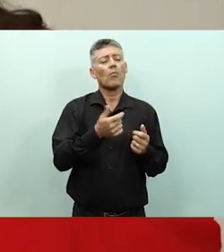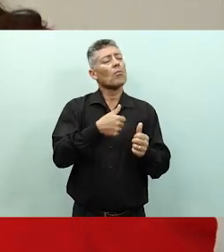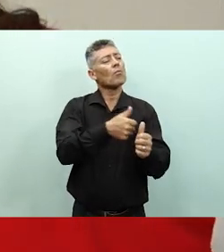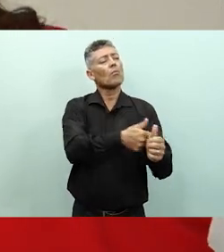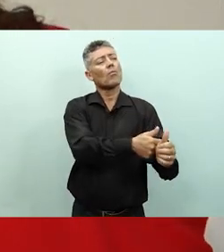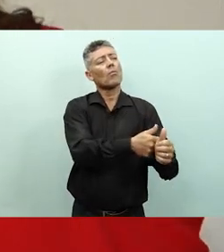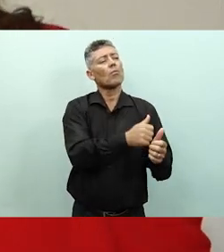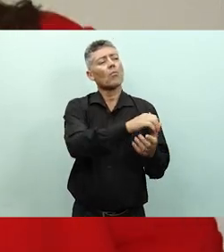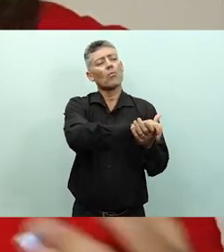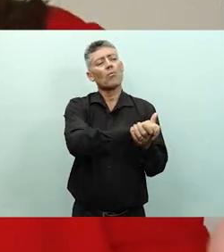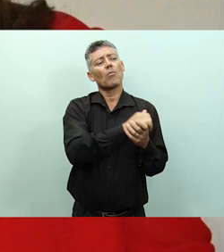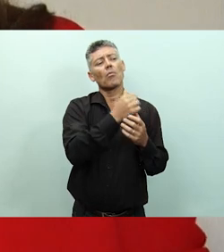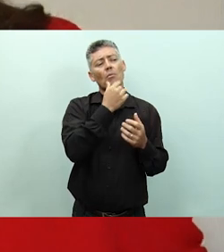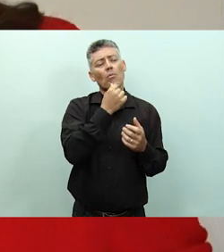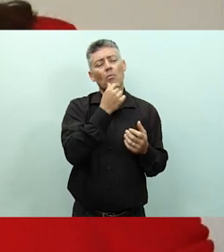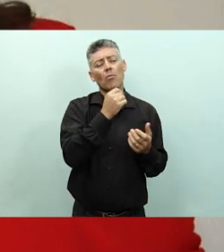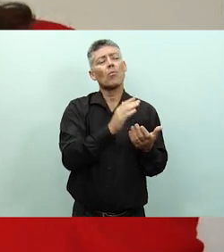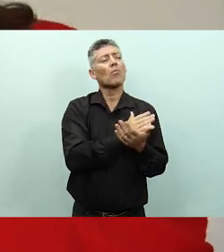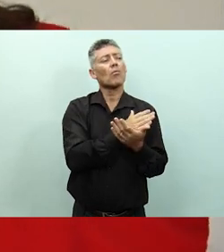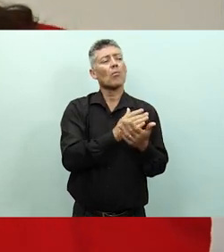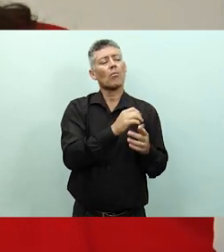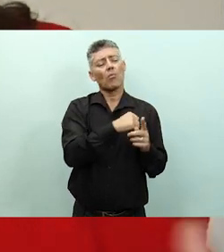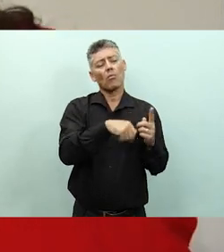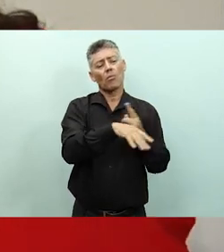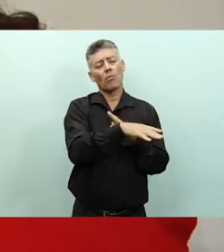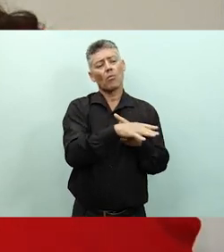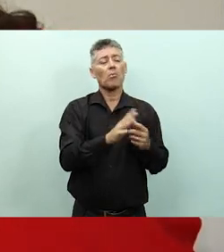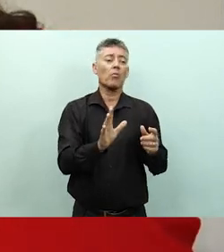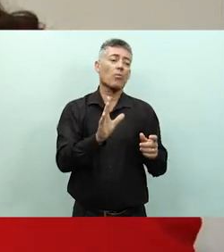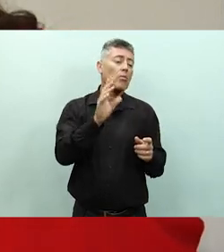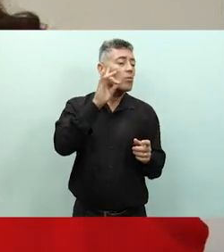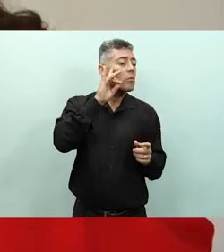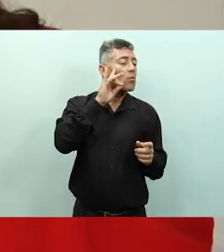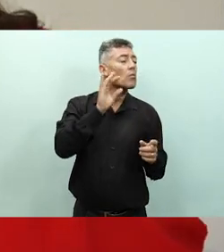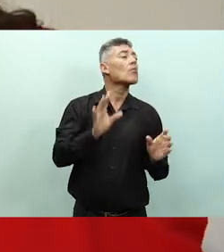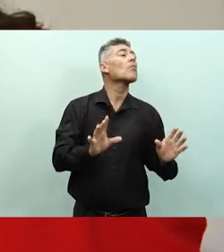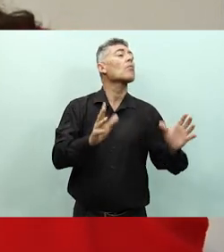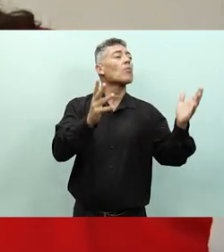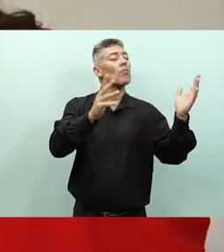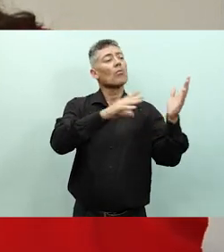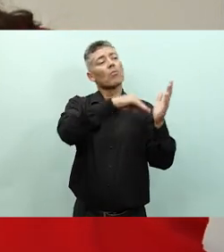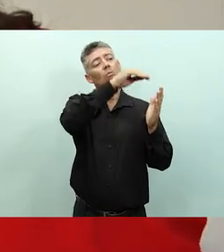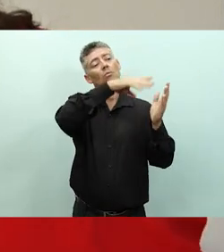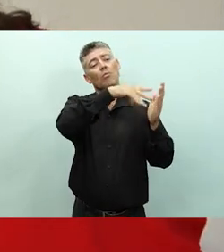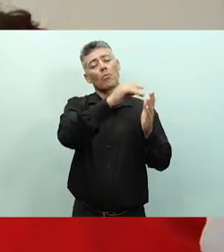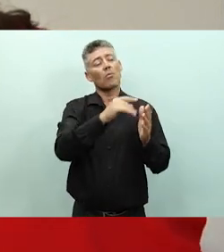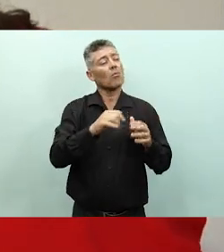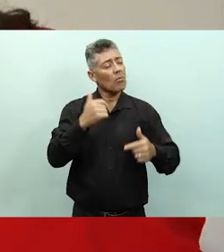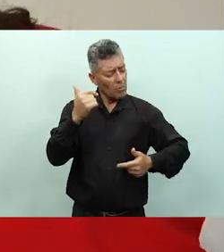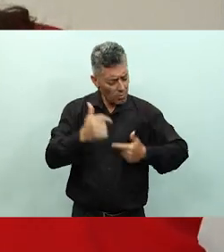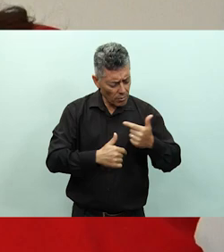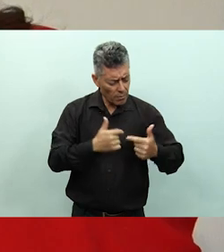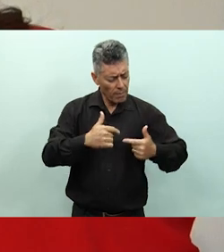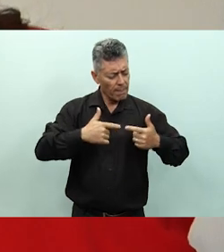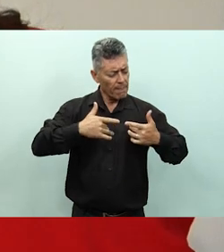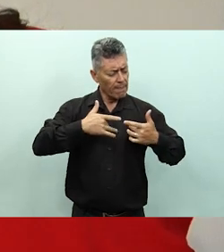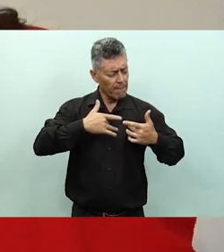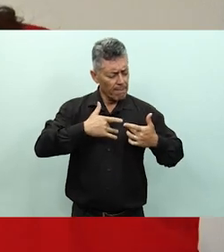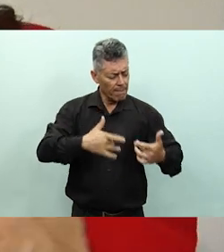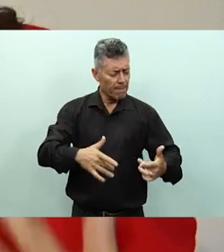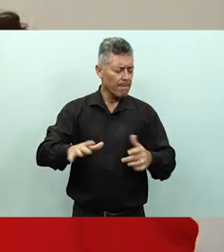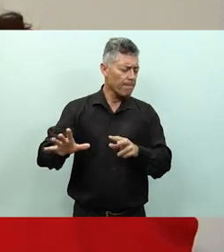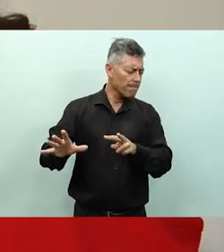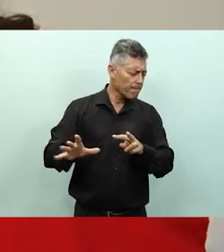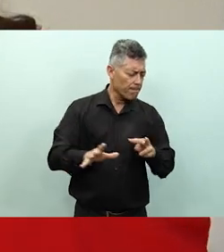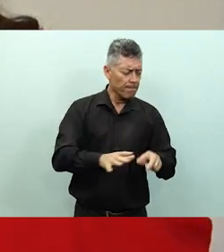o marido e algumas ações assistenciais em datas comemorativas. Ela fez um trabalho sistemático de